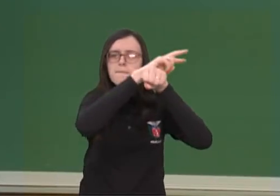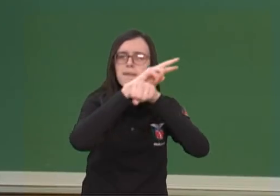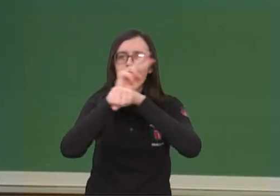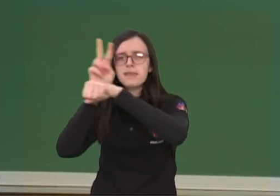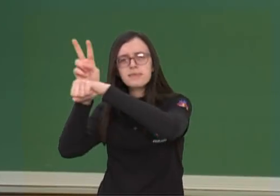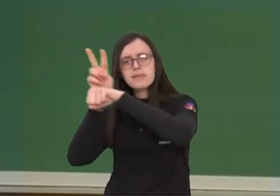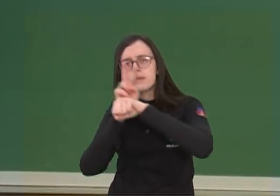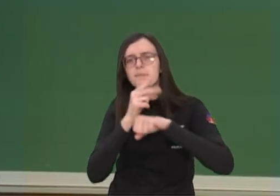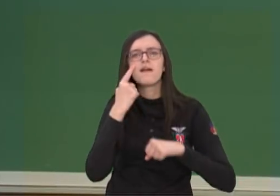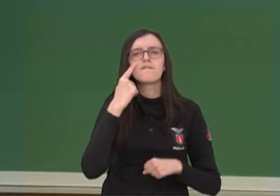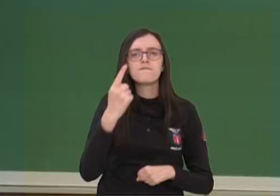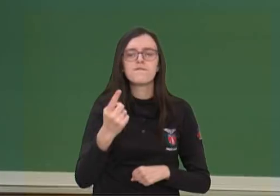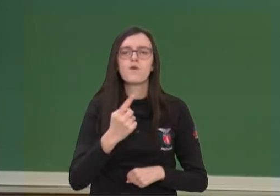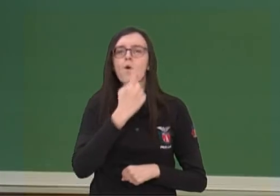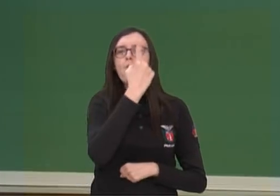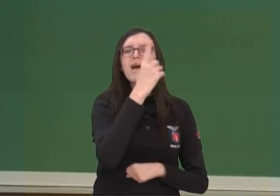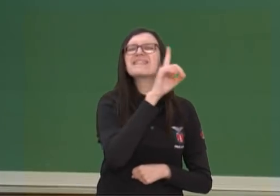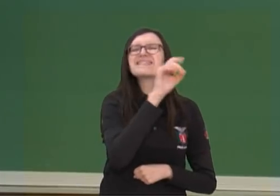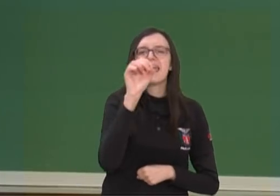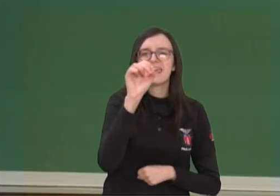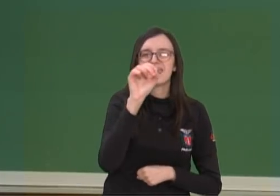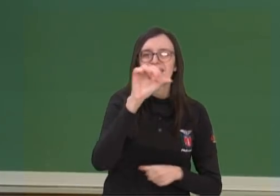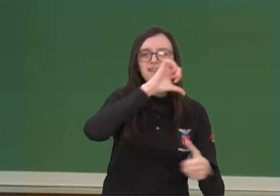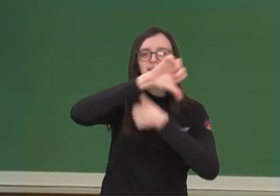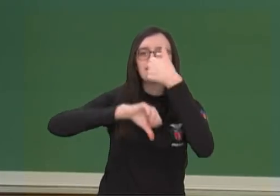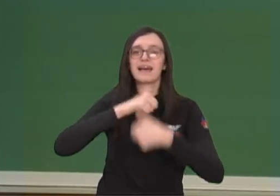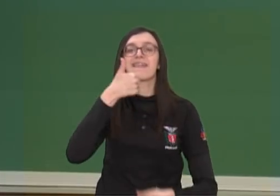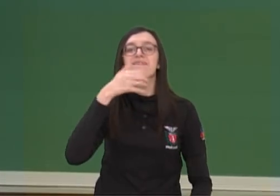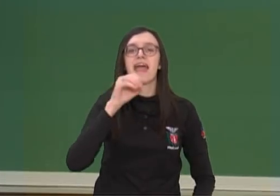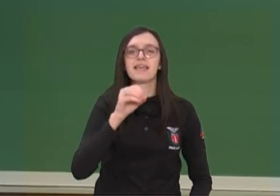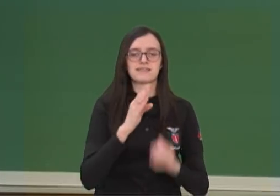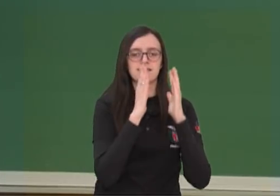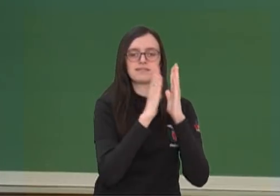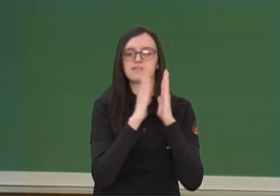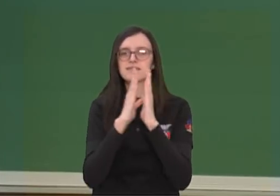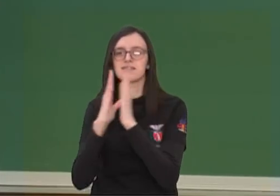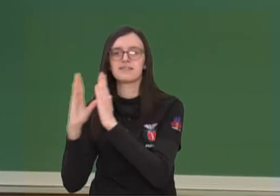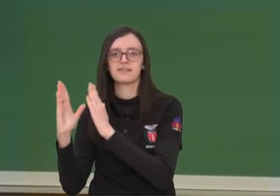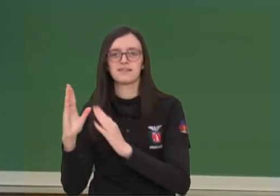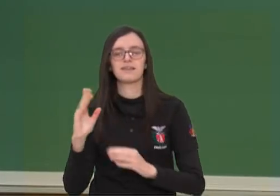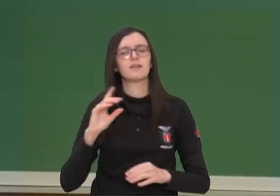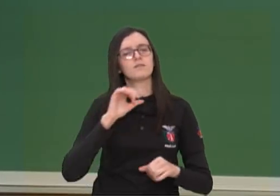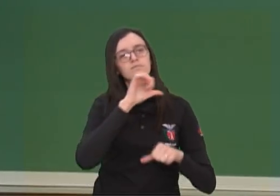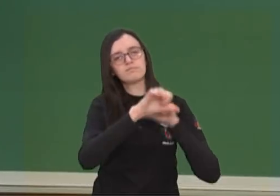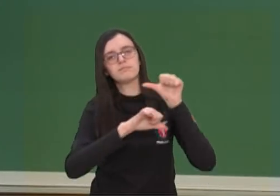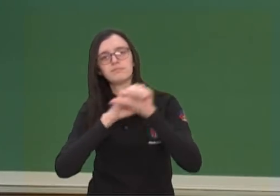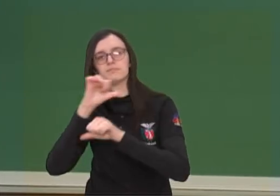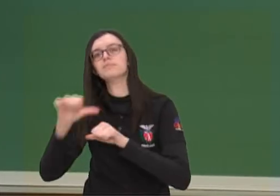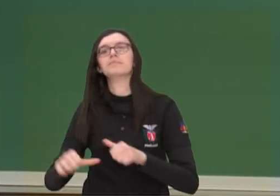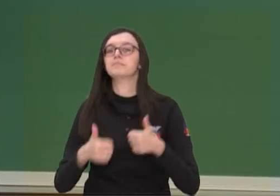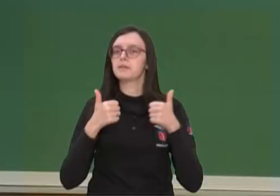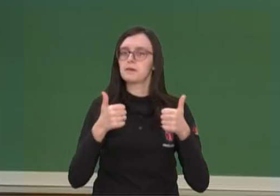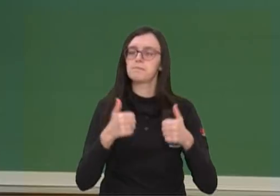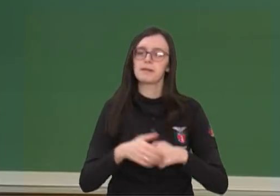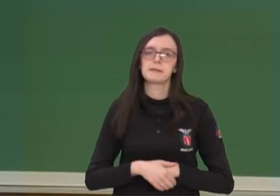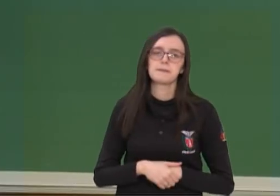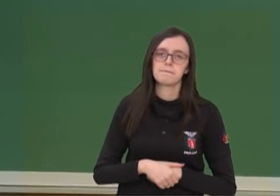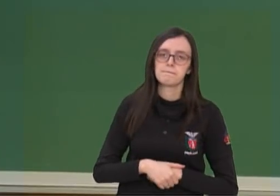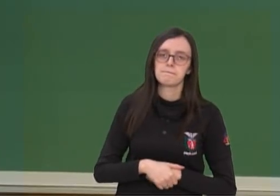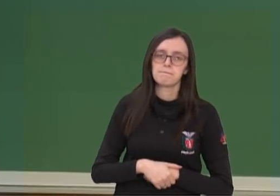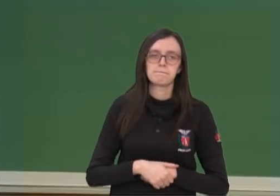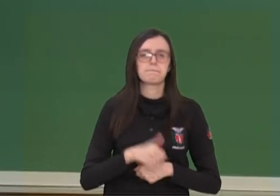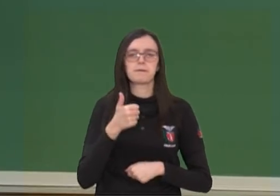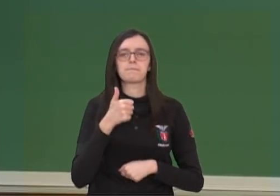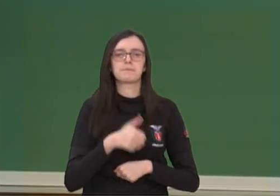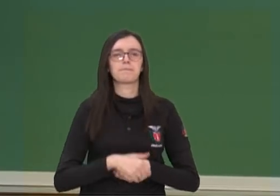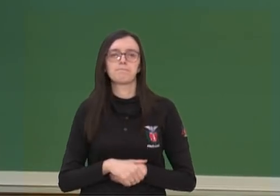em 10 dezenas, a transformação de uma unidade de milhar em 10 centenas e assim vai. Beleza?